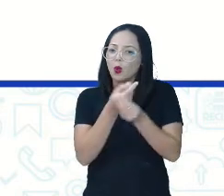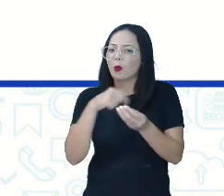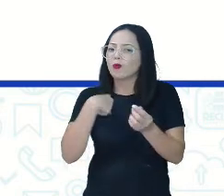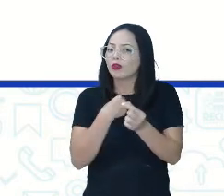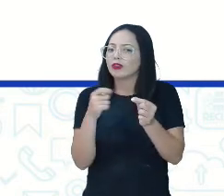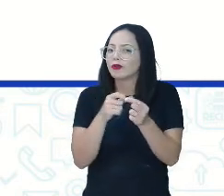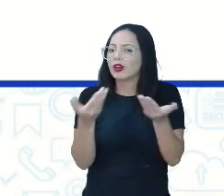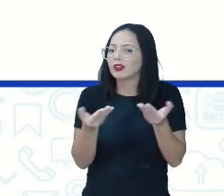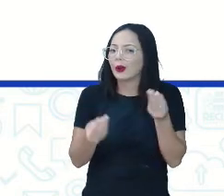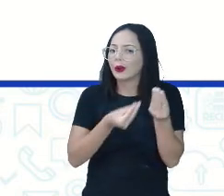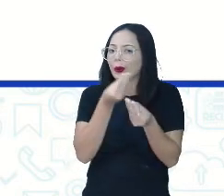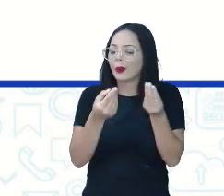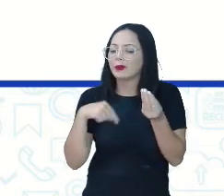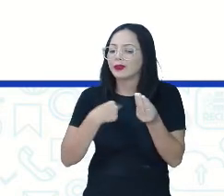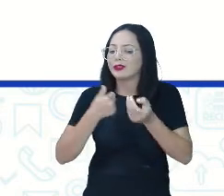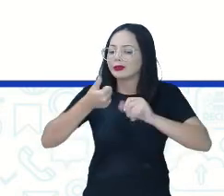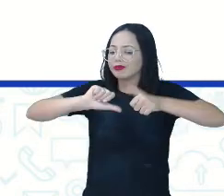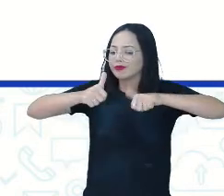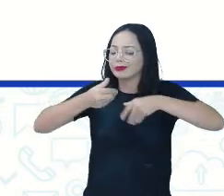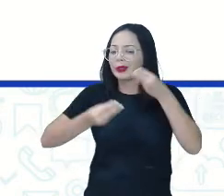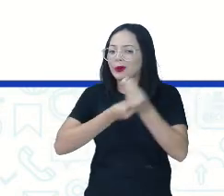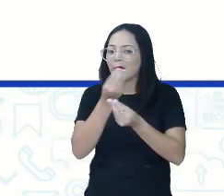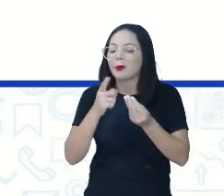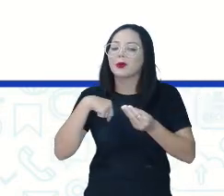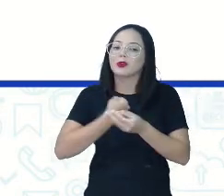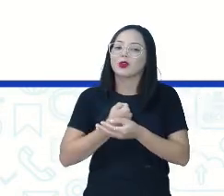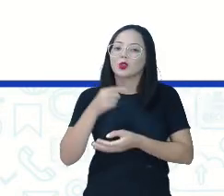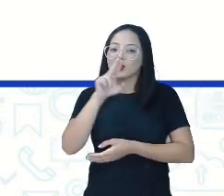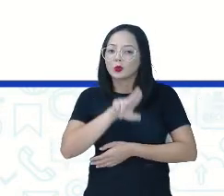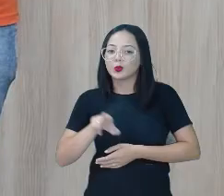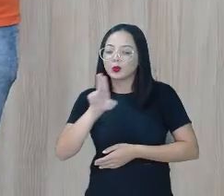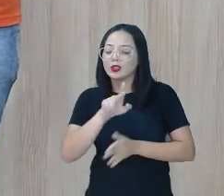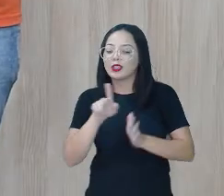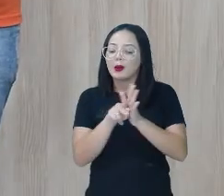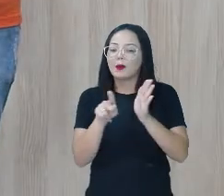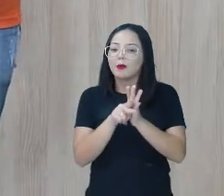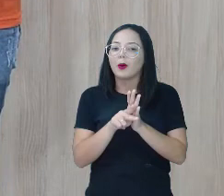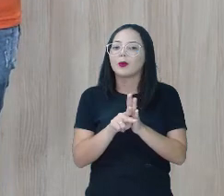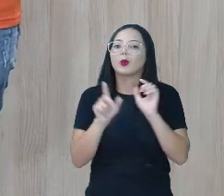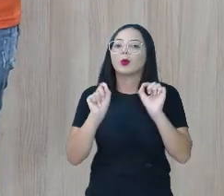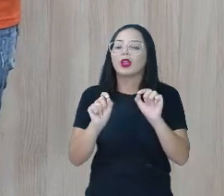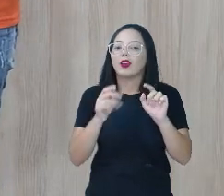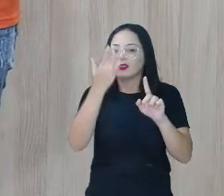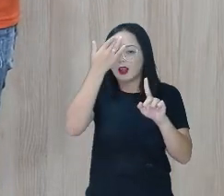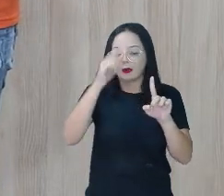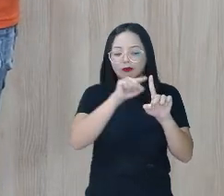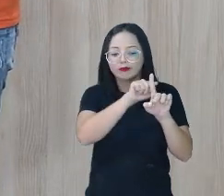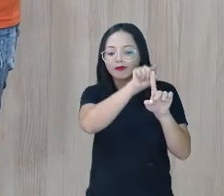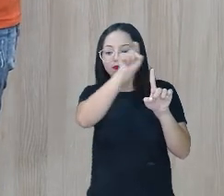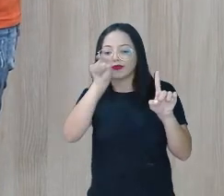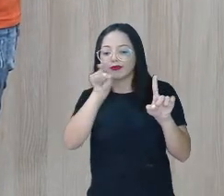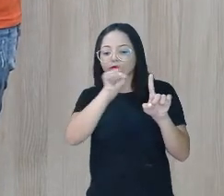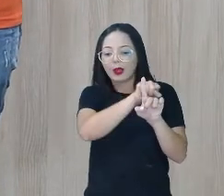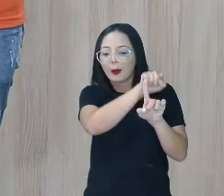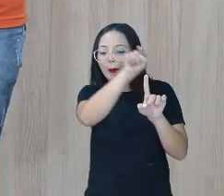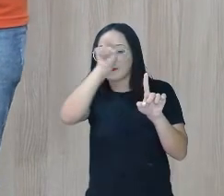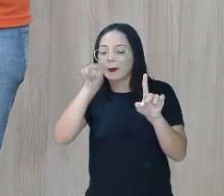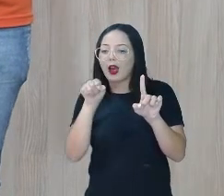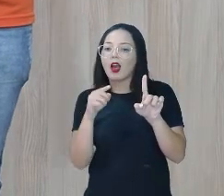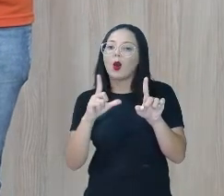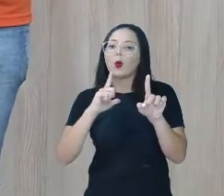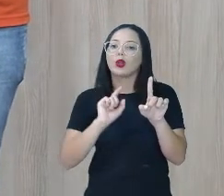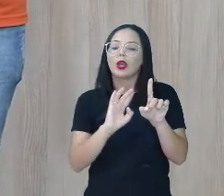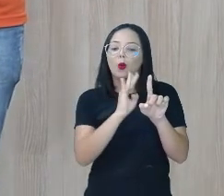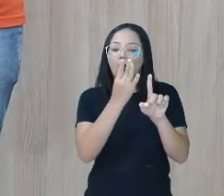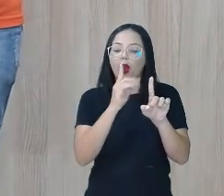faz essa verificação? A gente aplica a propriedade distributiva da multiplicação. A gente vai multiplicar